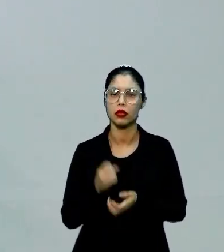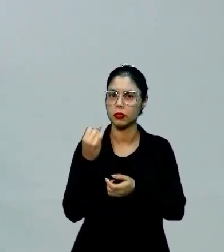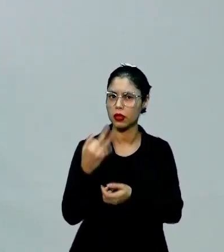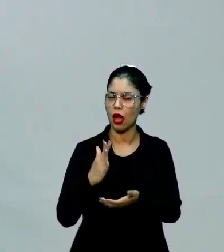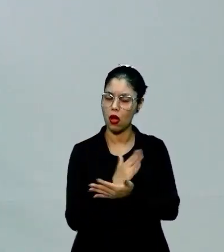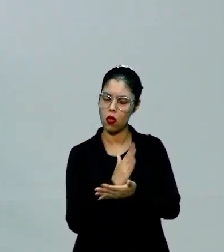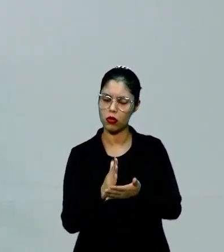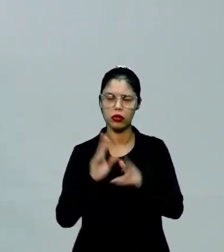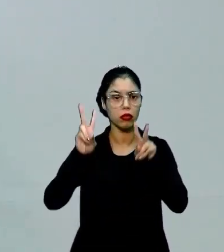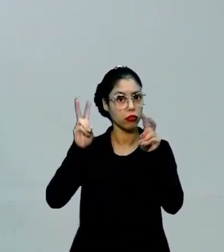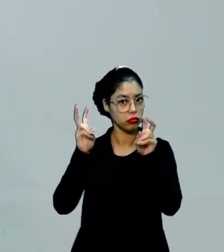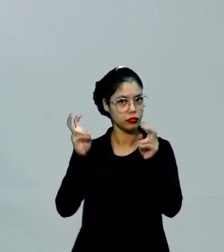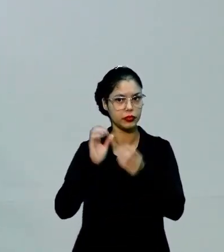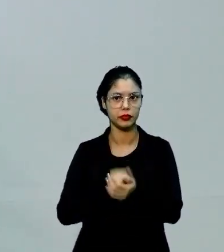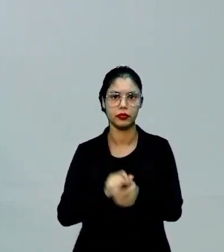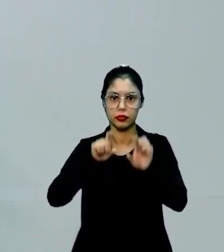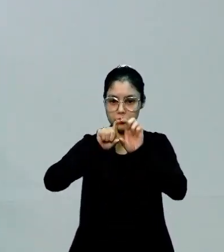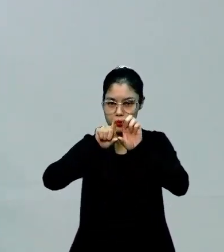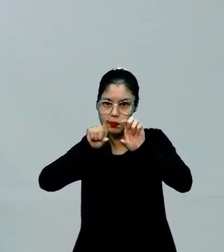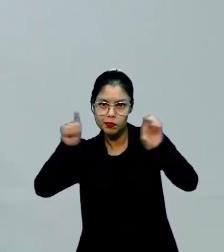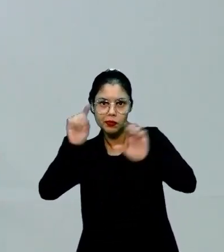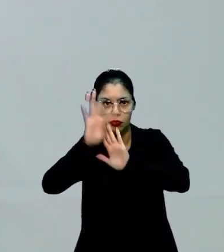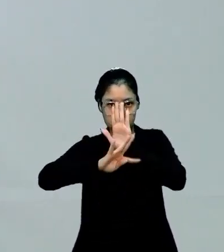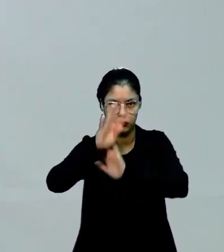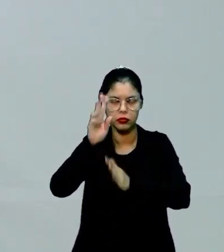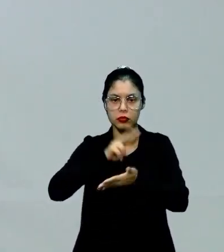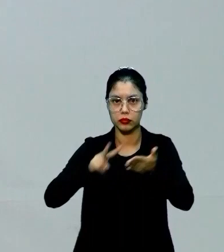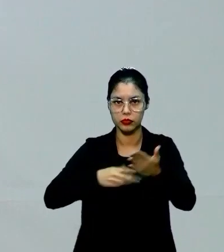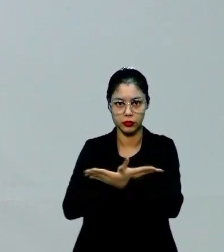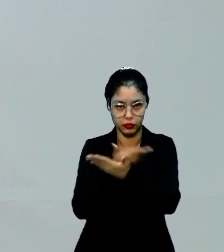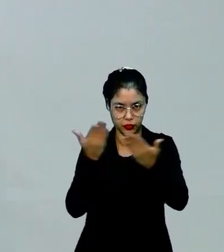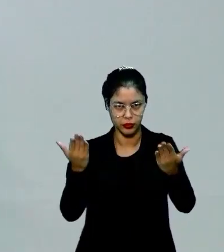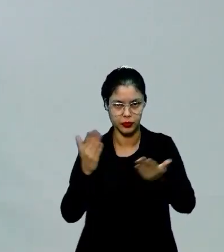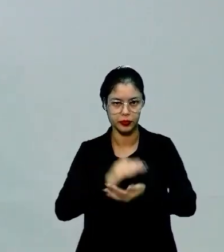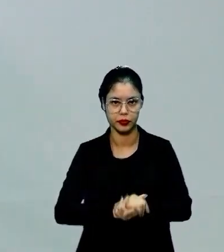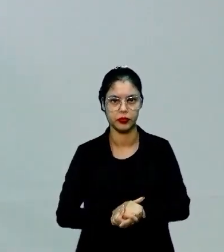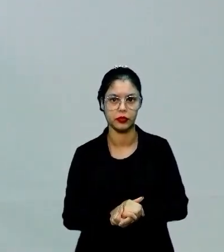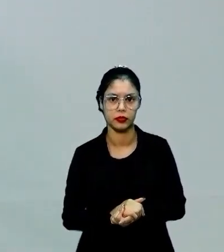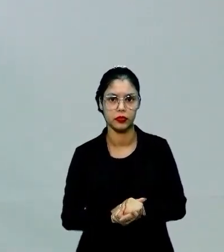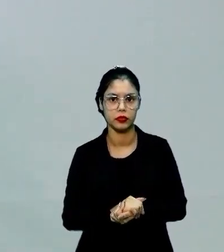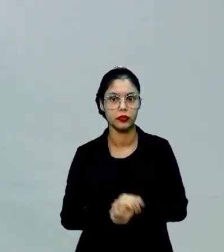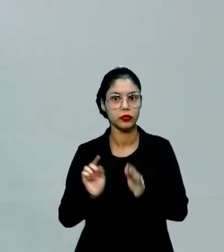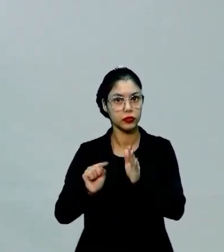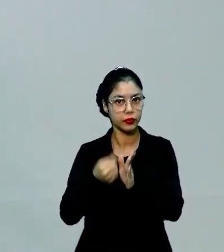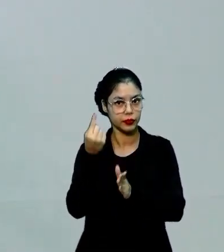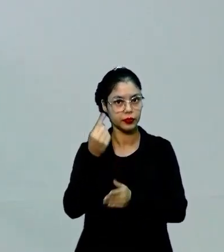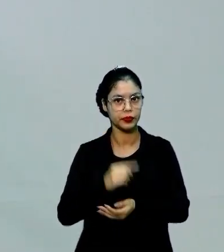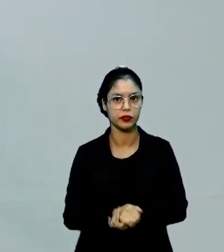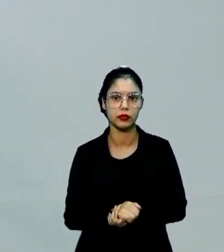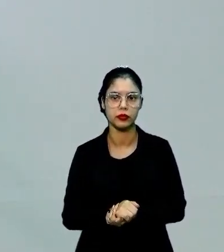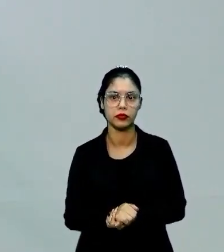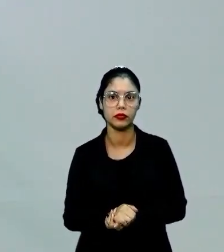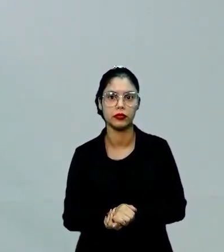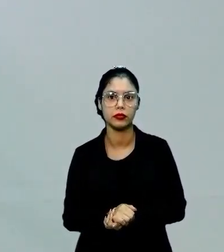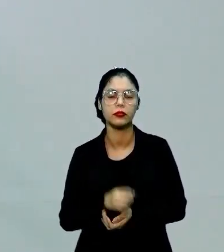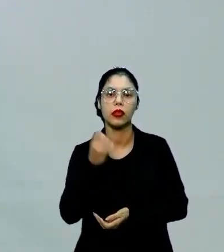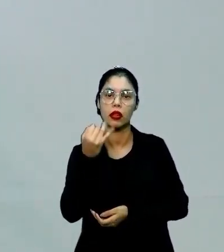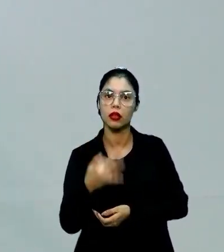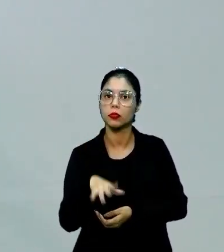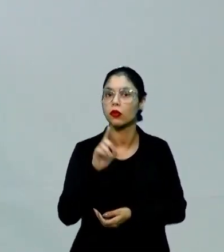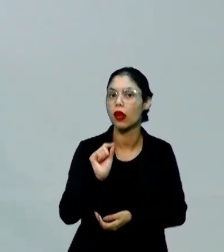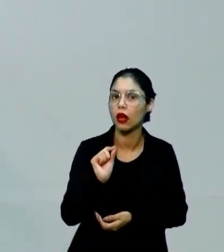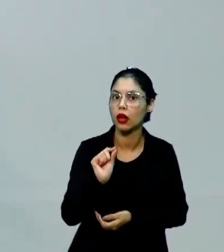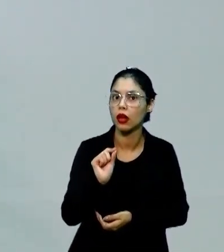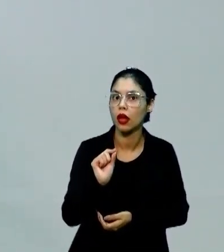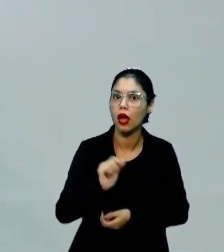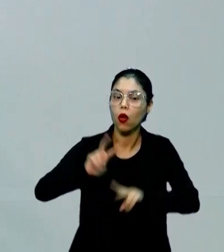a respeito desse fragmento que eu acabei de ler a todos vocês. Que, primeiramente, cita uma